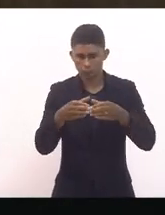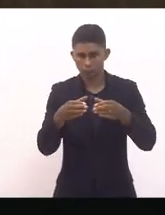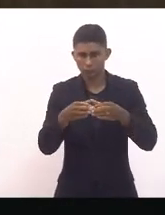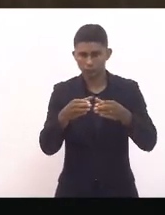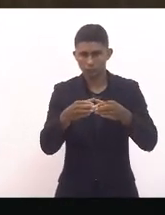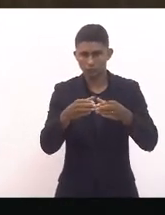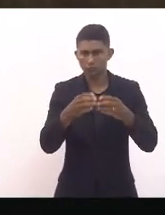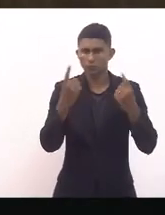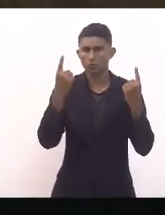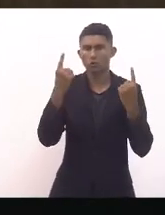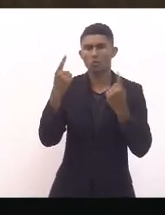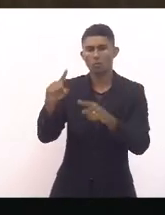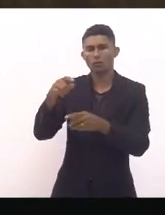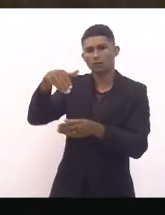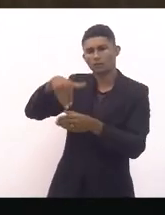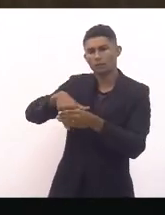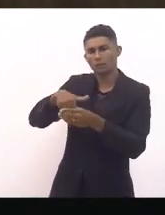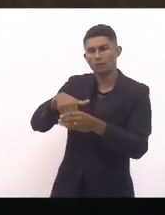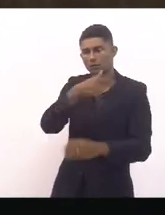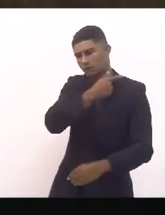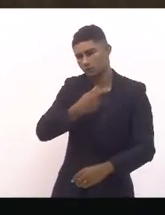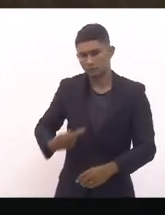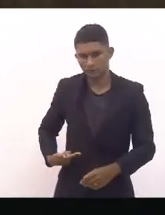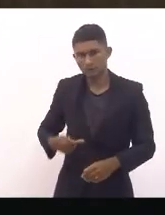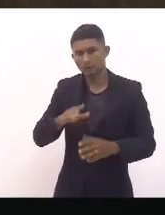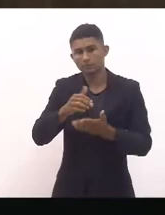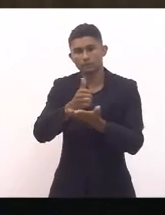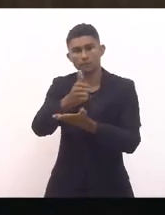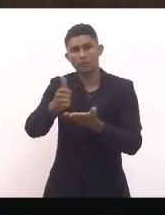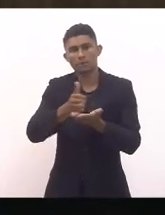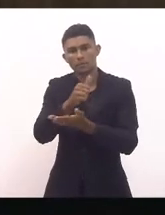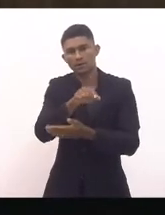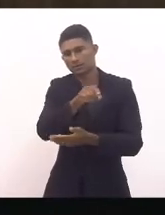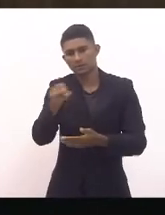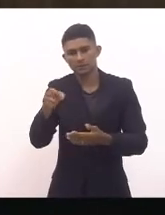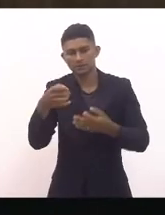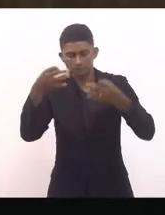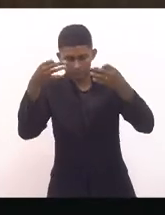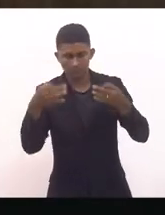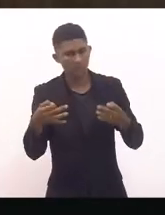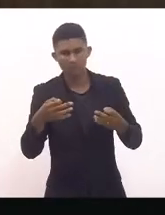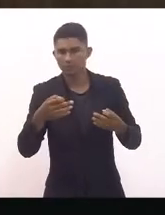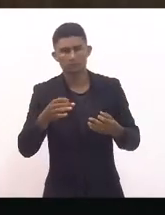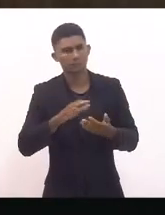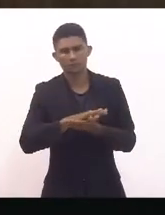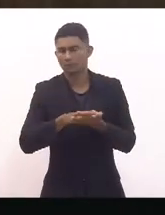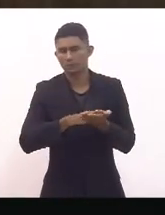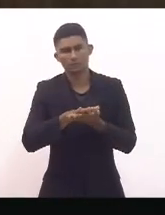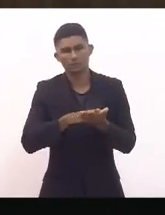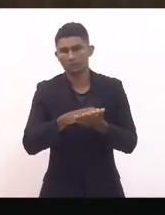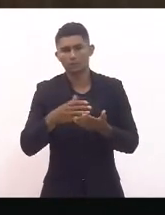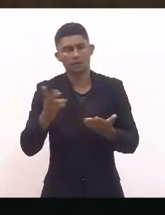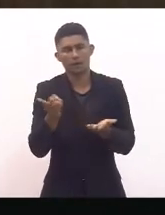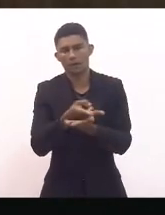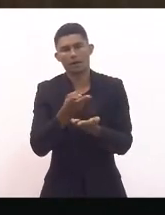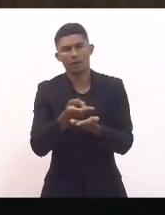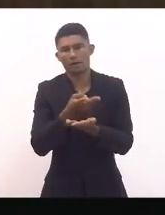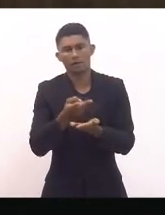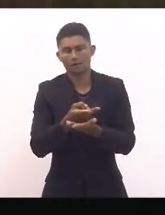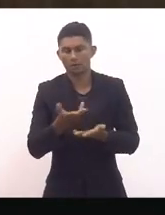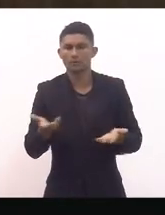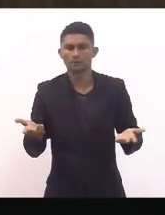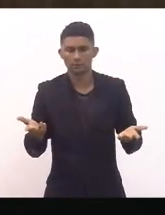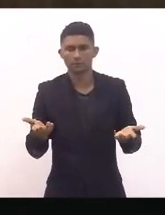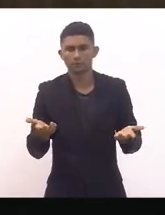contra o governo. A base do governo cometeu essa injustiça, que foi mais do que uma injustiça,